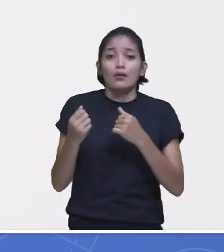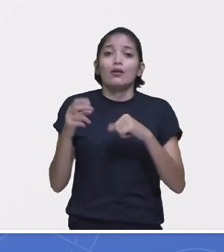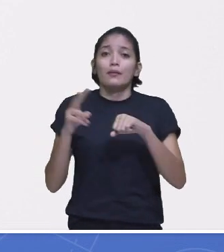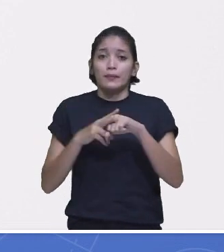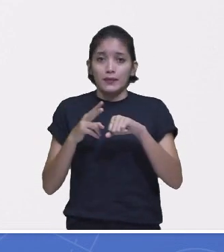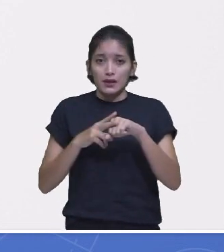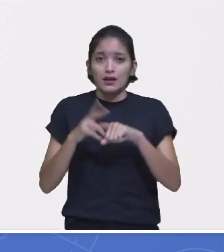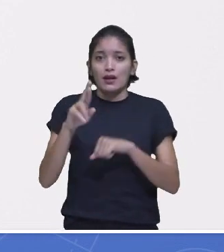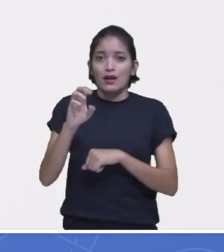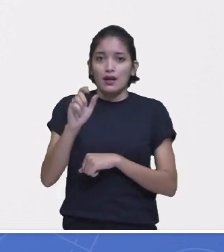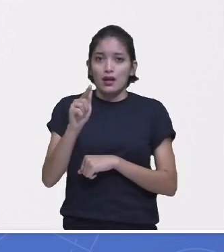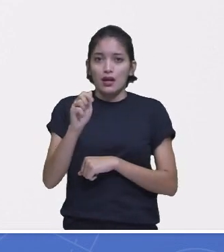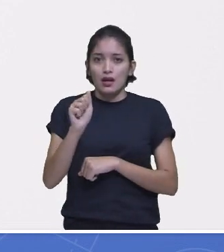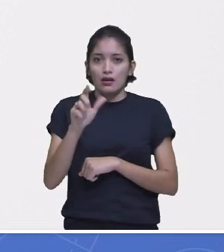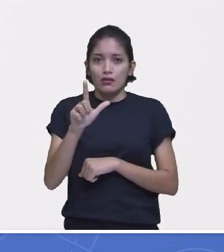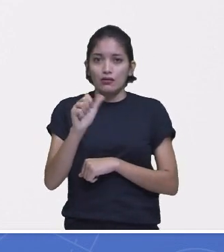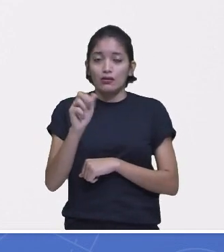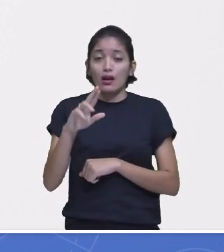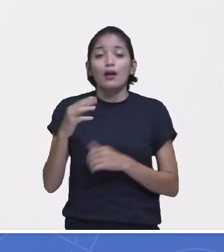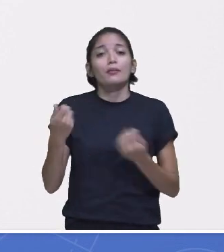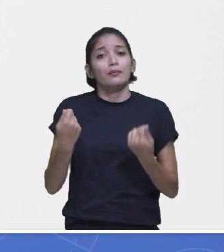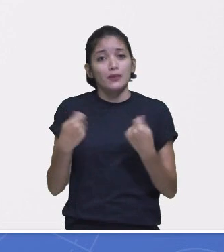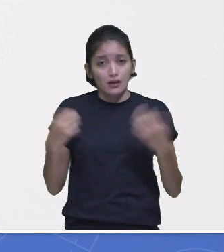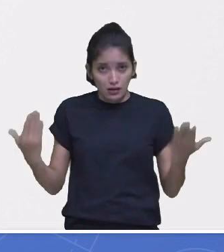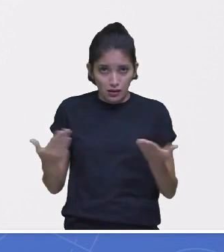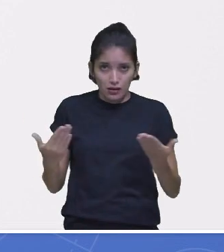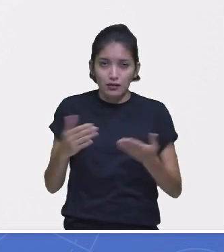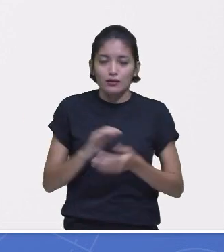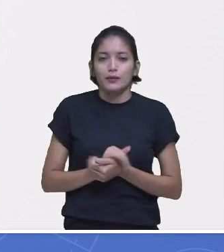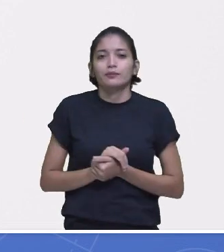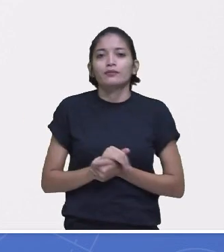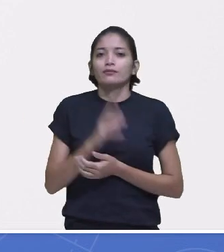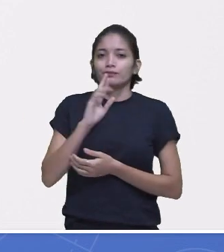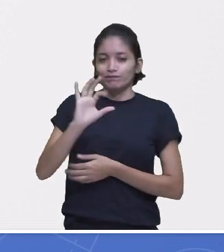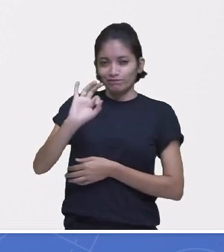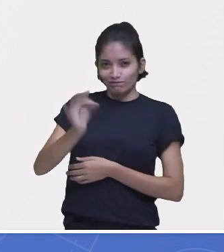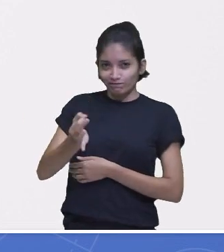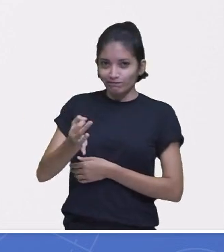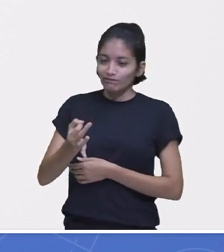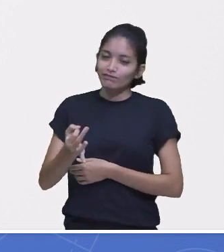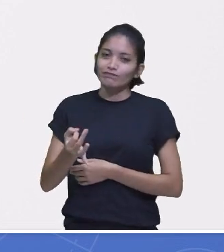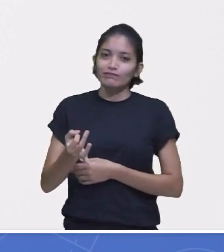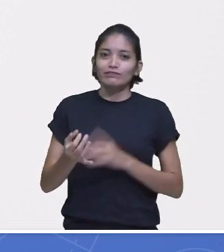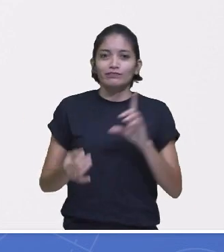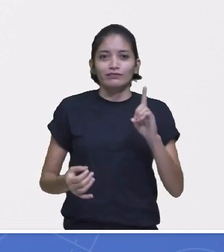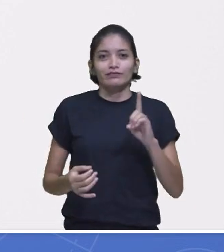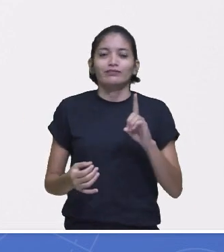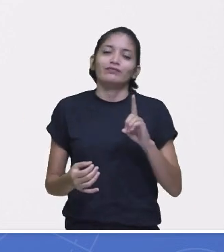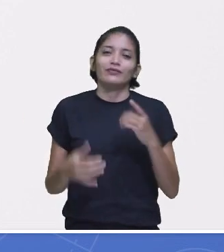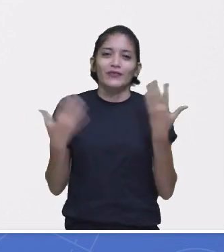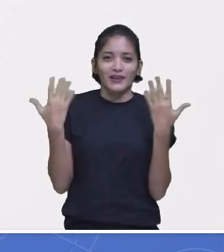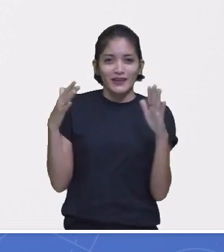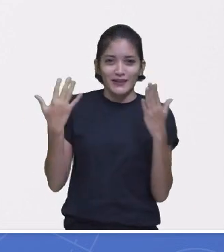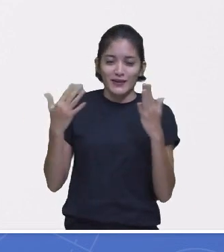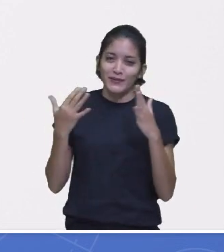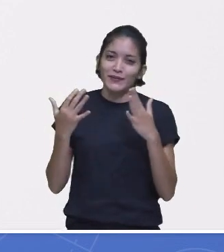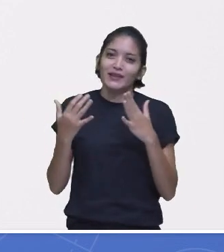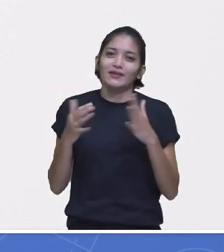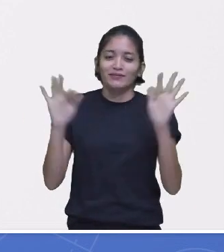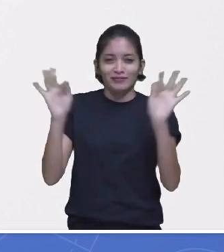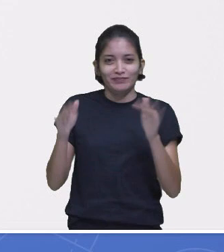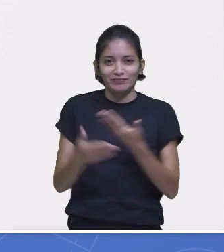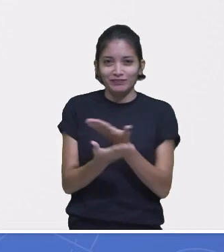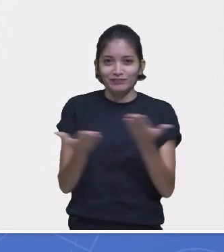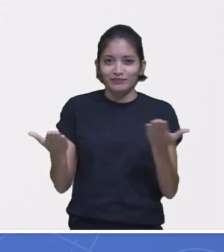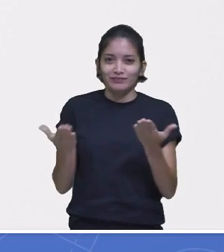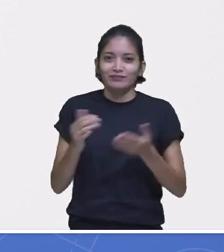o verbo tem que estar no presente do indicativo. A alternativa D correta. Valeu, alunos. Enhorabuena, felicitações.